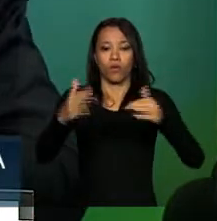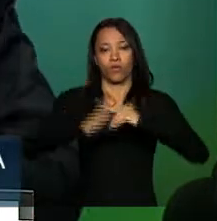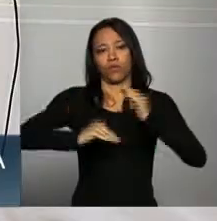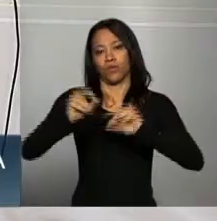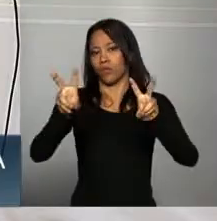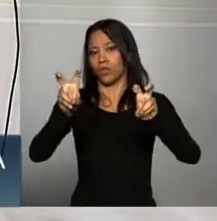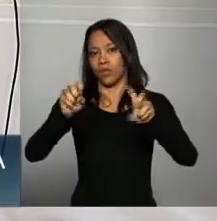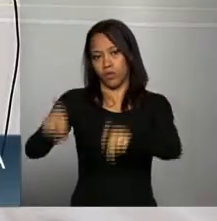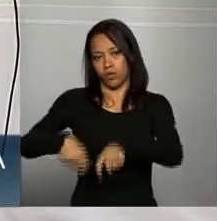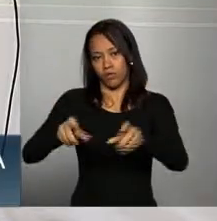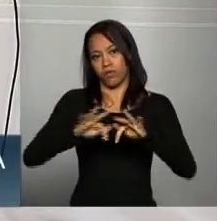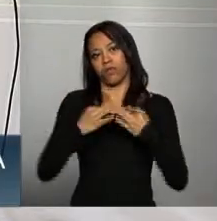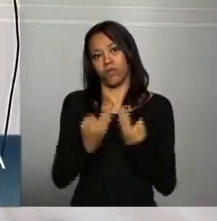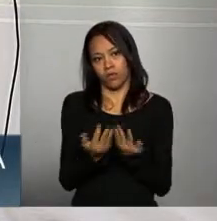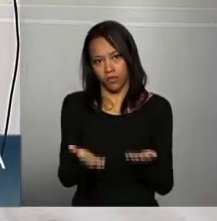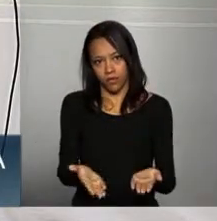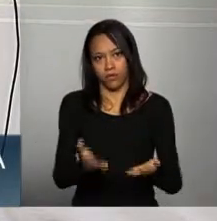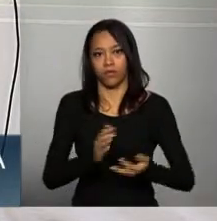à CONTAG.